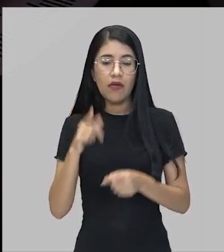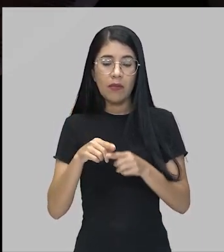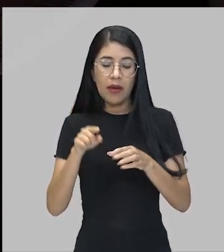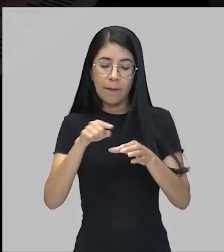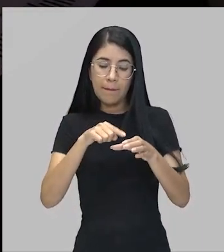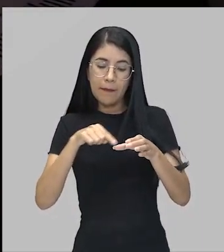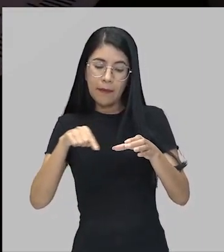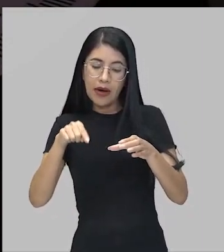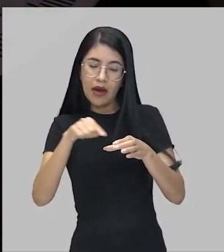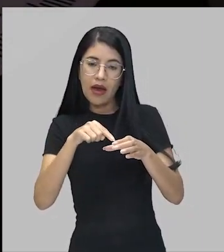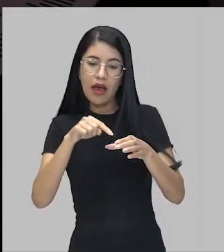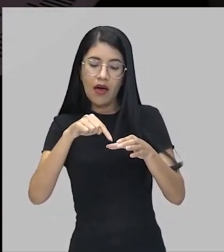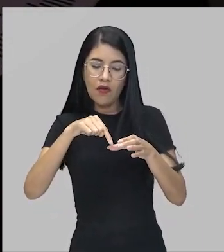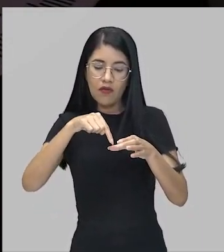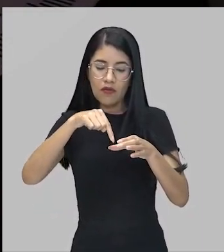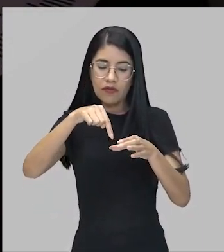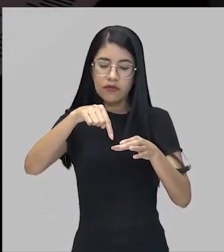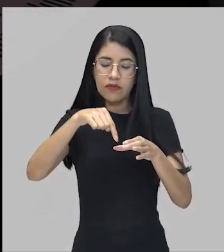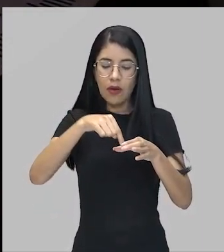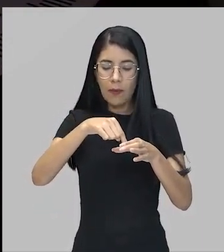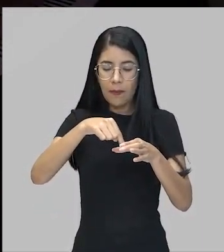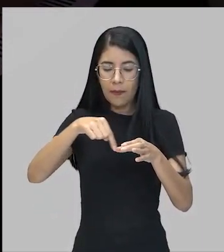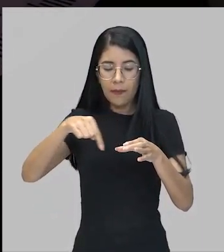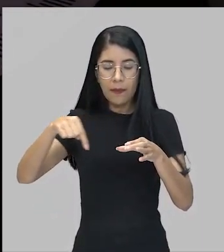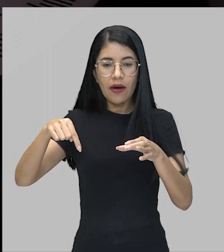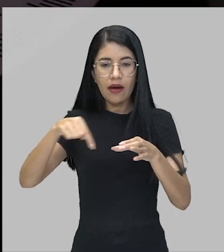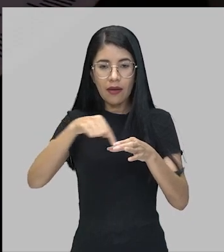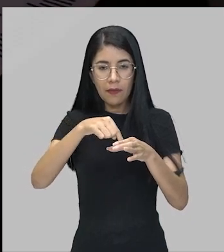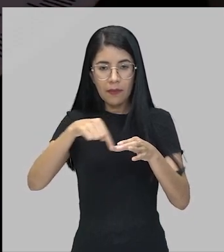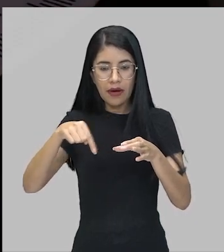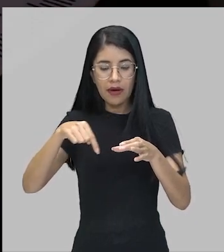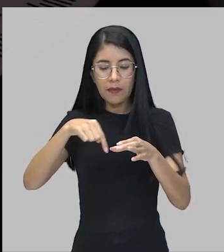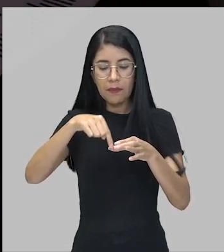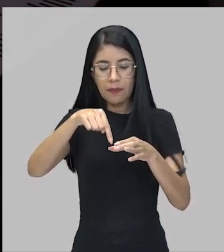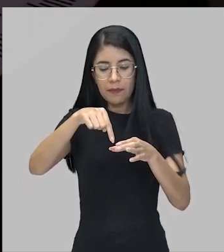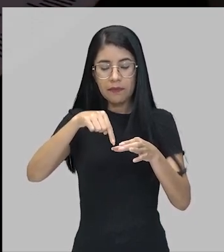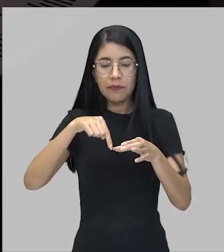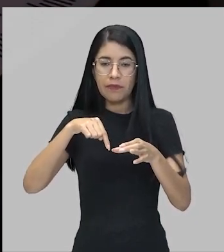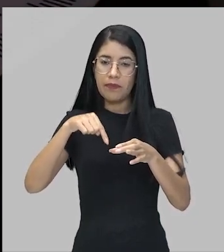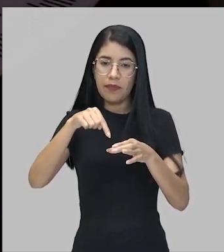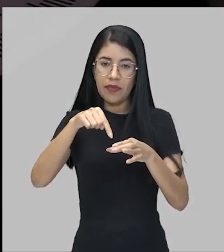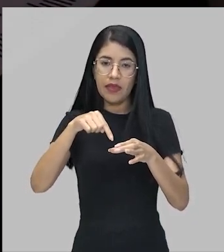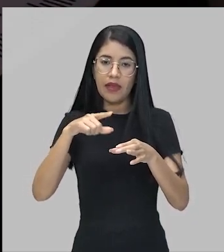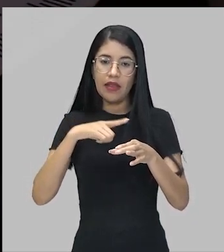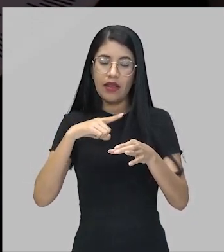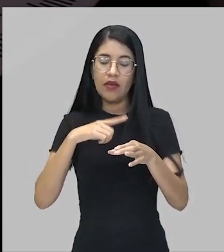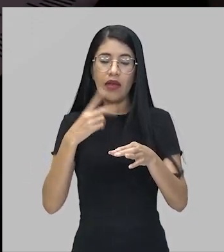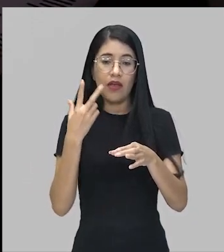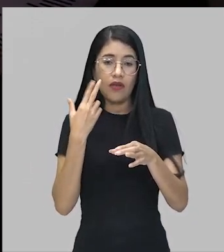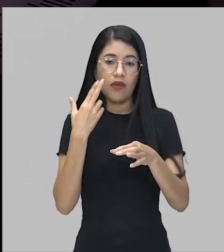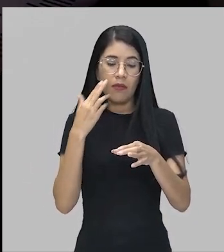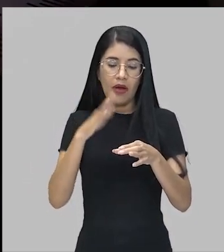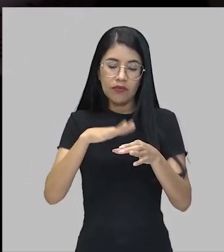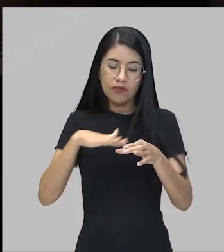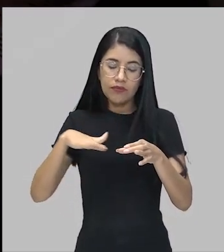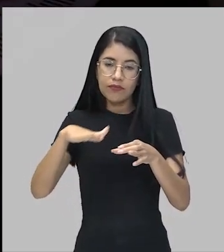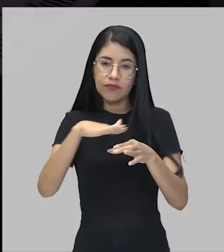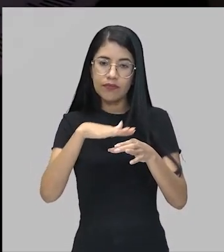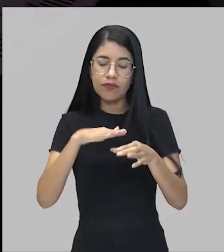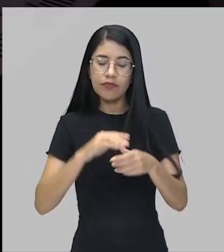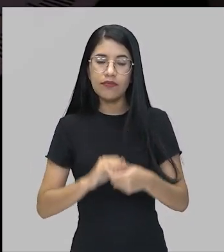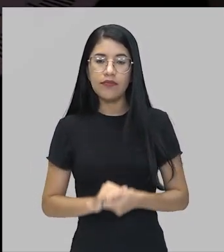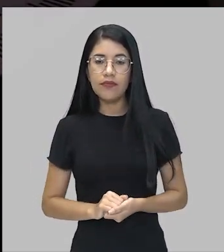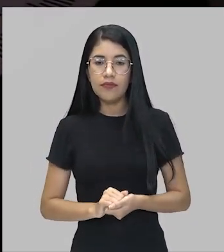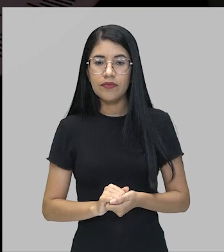esta linha vertical perpendicular à face plana, representa a normal à superfície.